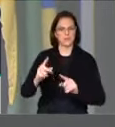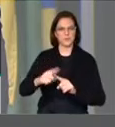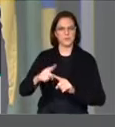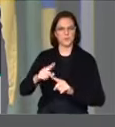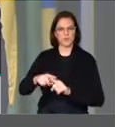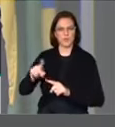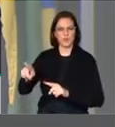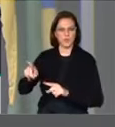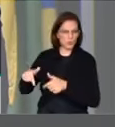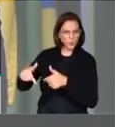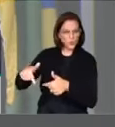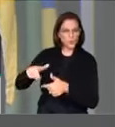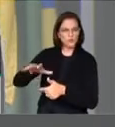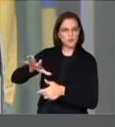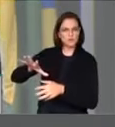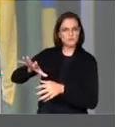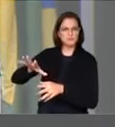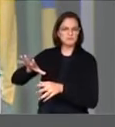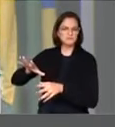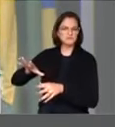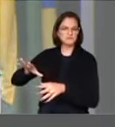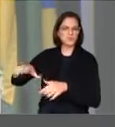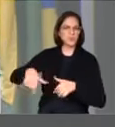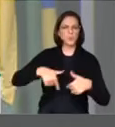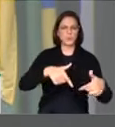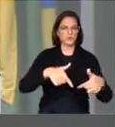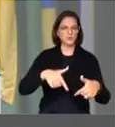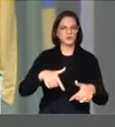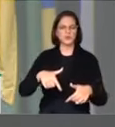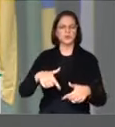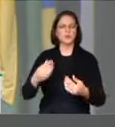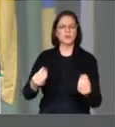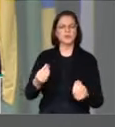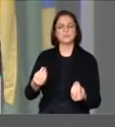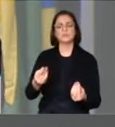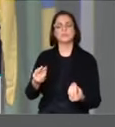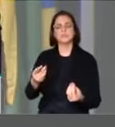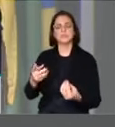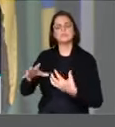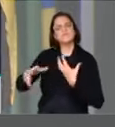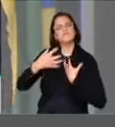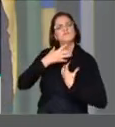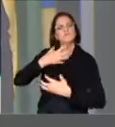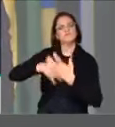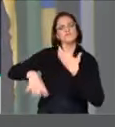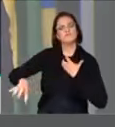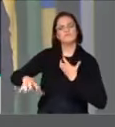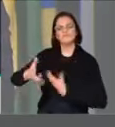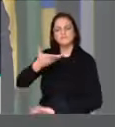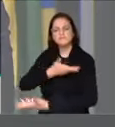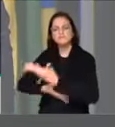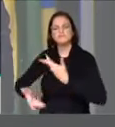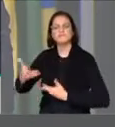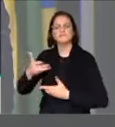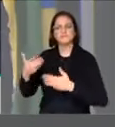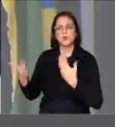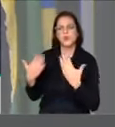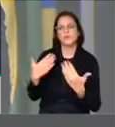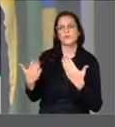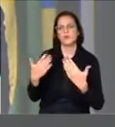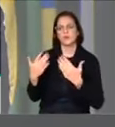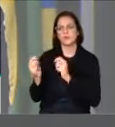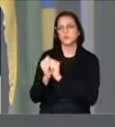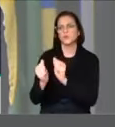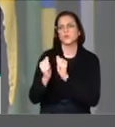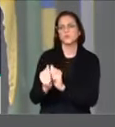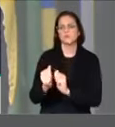nossa comunidade escutando vocês, construindo com vocês, fazendo trabalho com vocês,